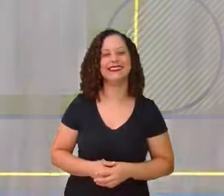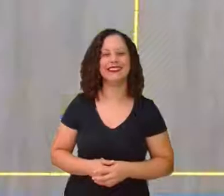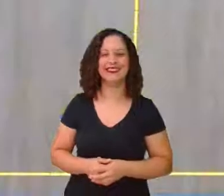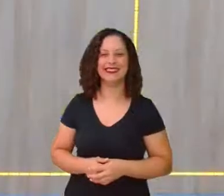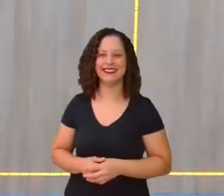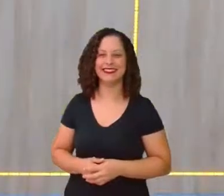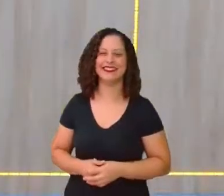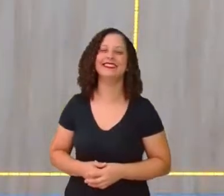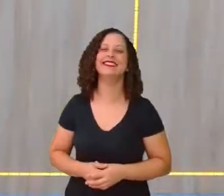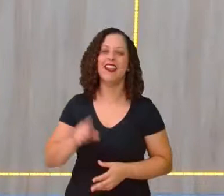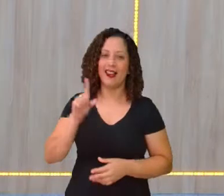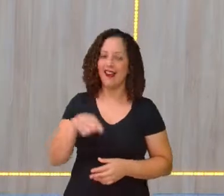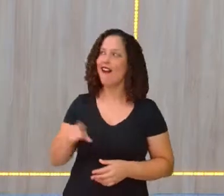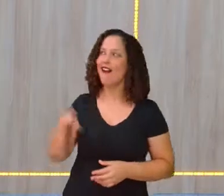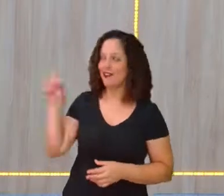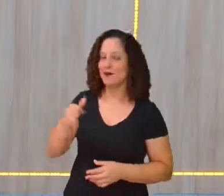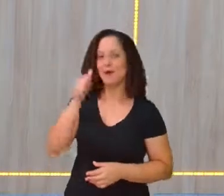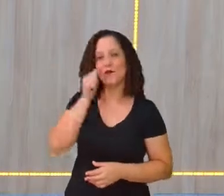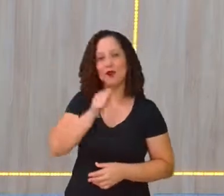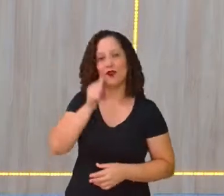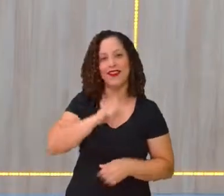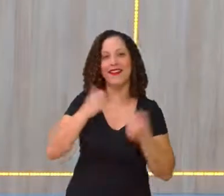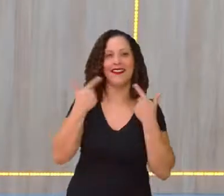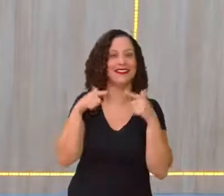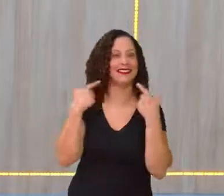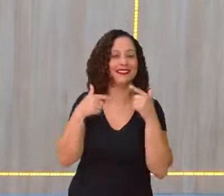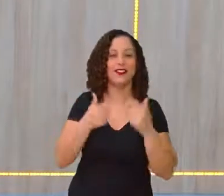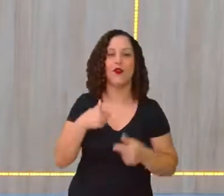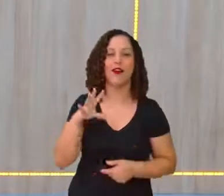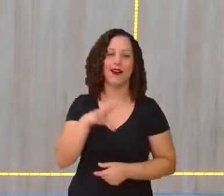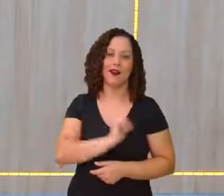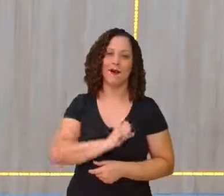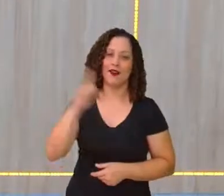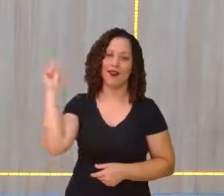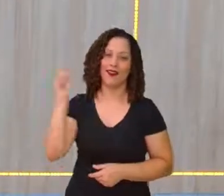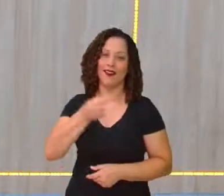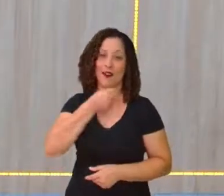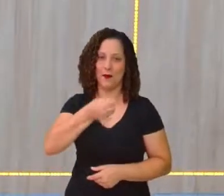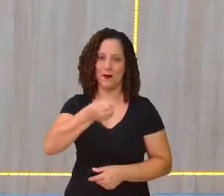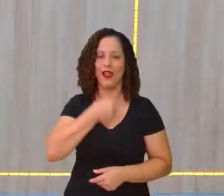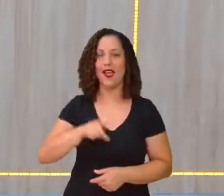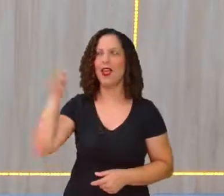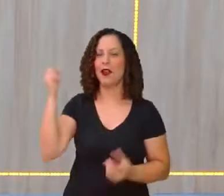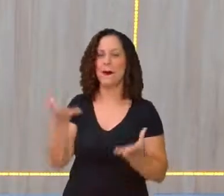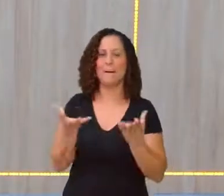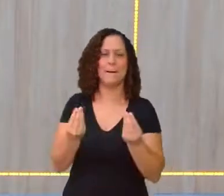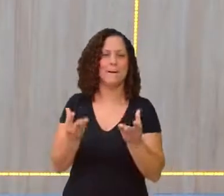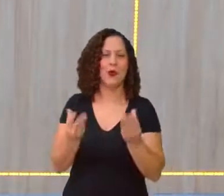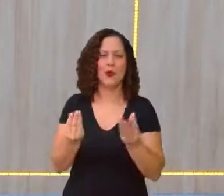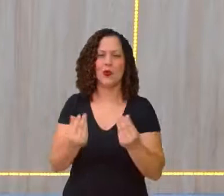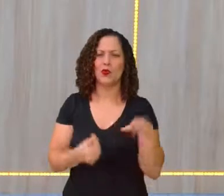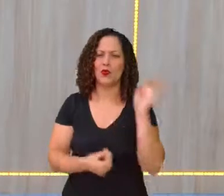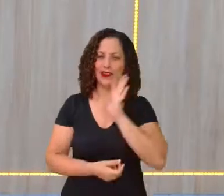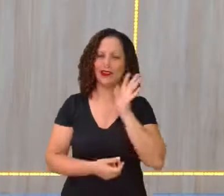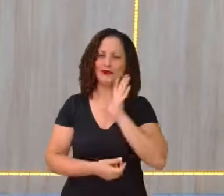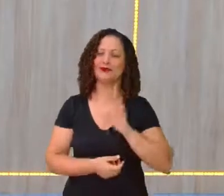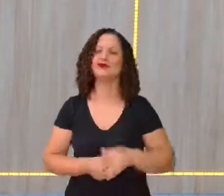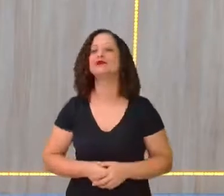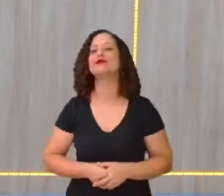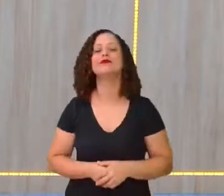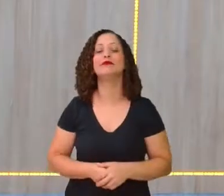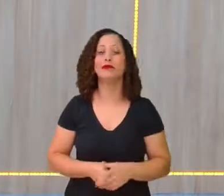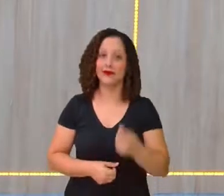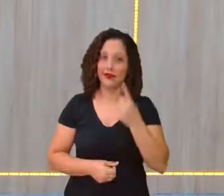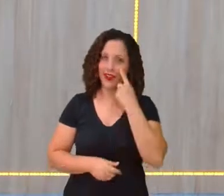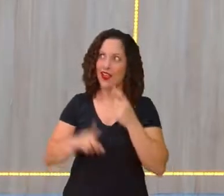Eu não aguento não, essa mulher é muito engraçada. Eu adoro as reportagens dela, porque ela é muito dinâmica, né? Vocês viram que tem uma parte aí que